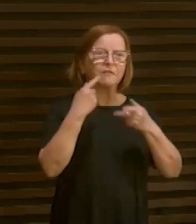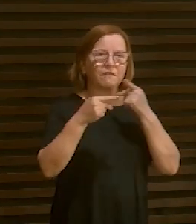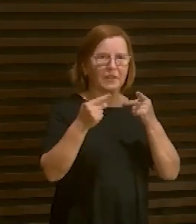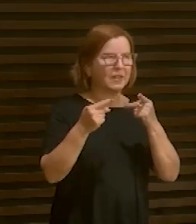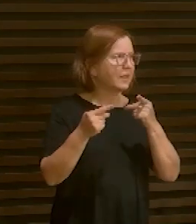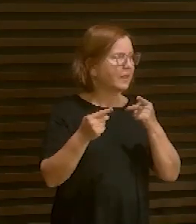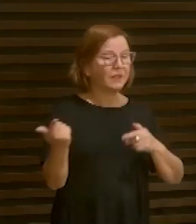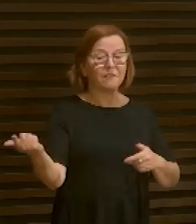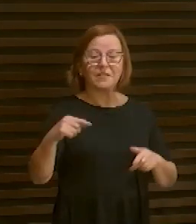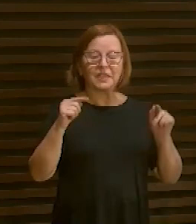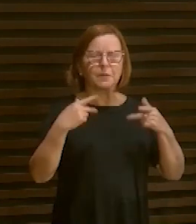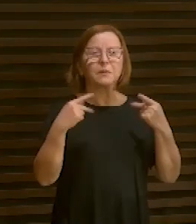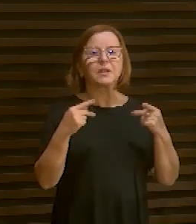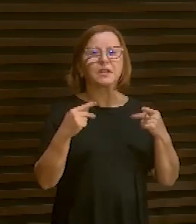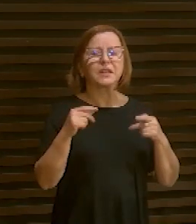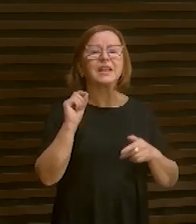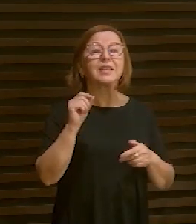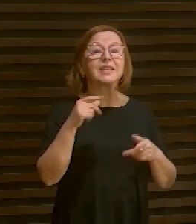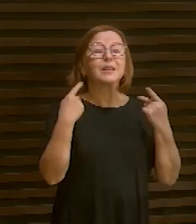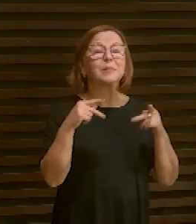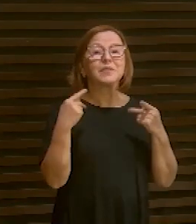vem aqui e prega, quem está pregando?